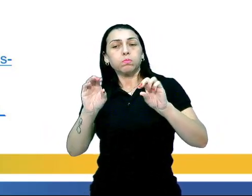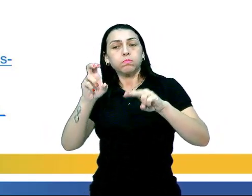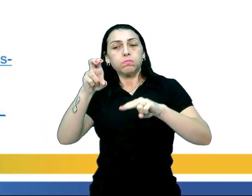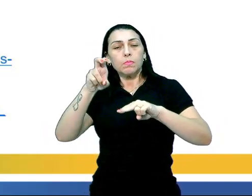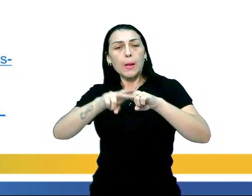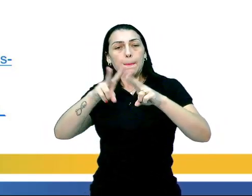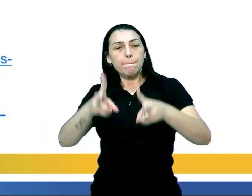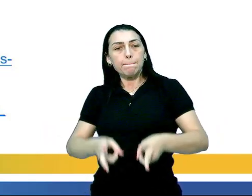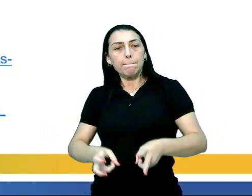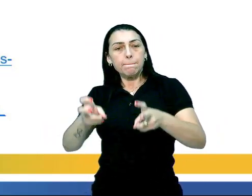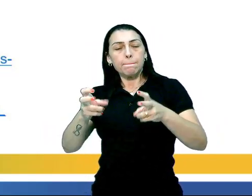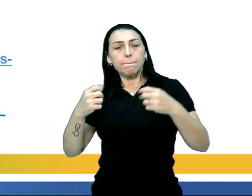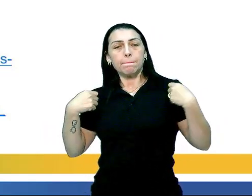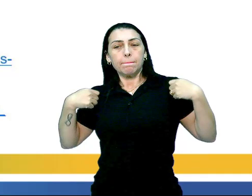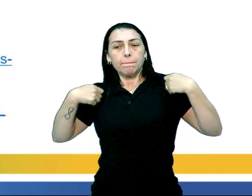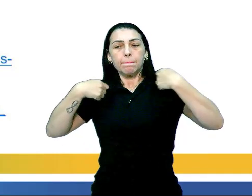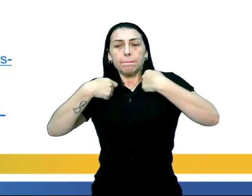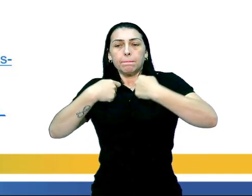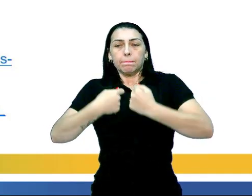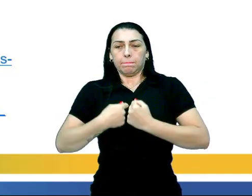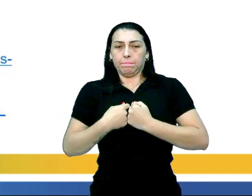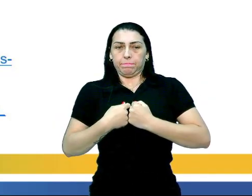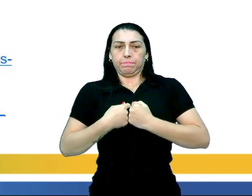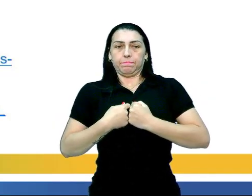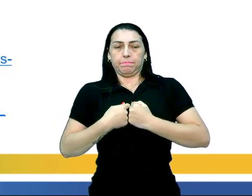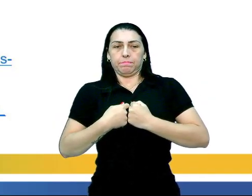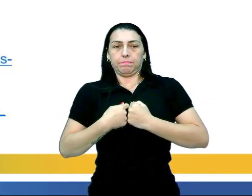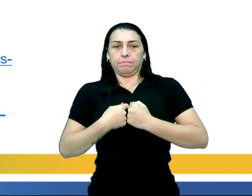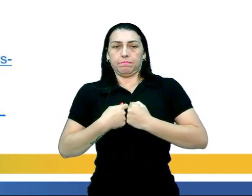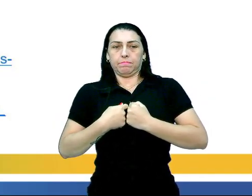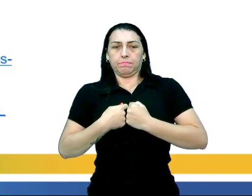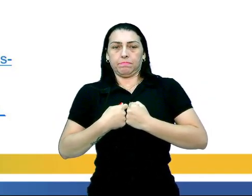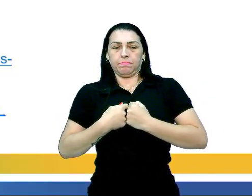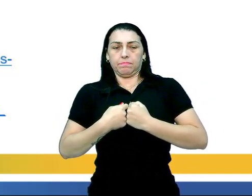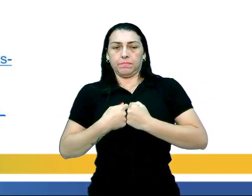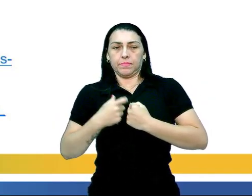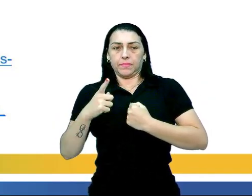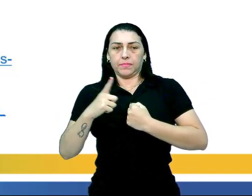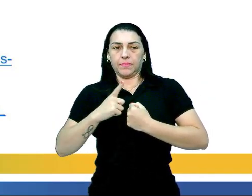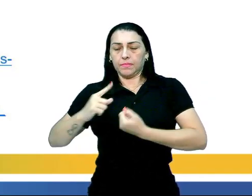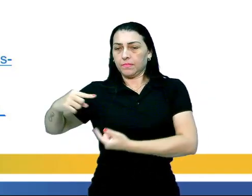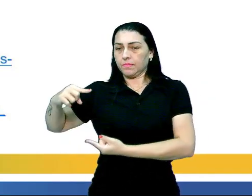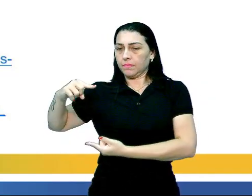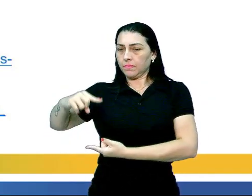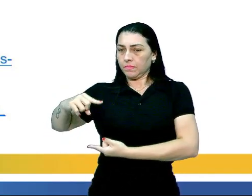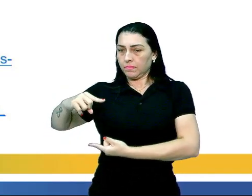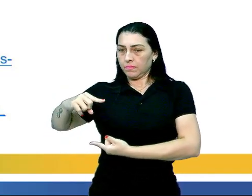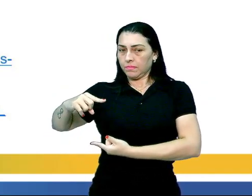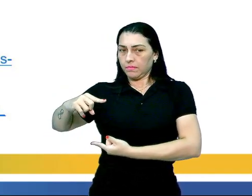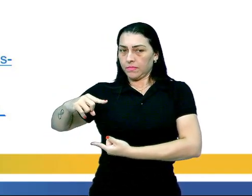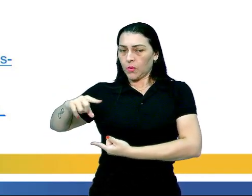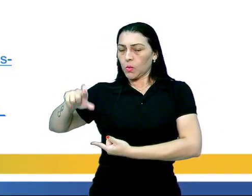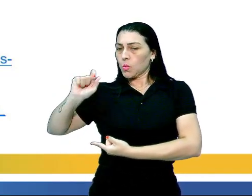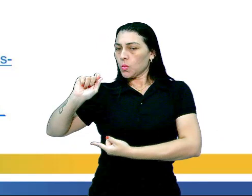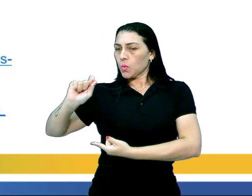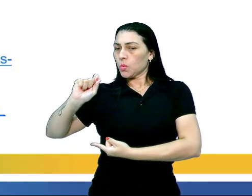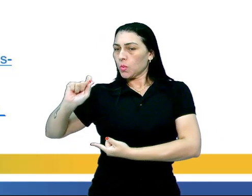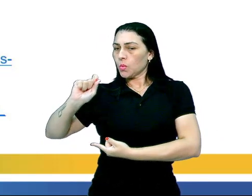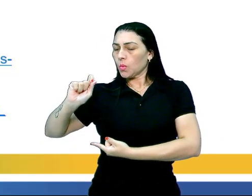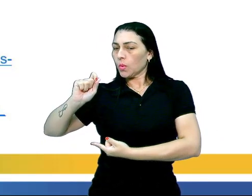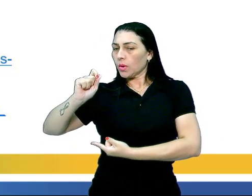né? Trajada, com avental. Bem abaixo, né, tem um frasco do que deve ser